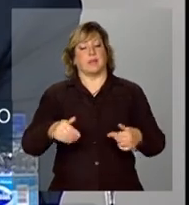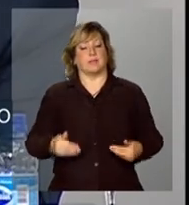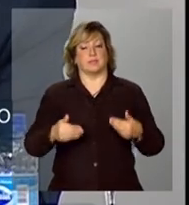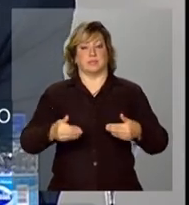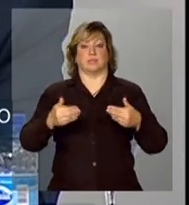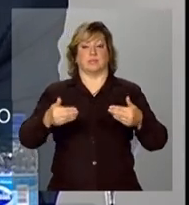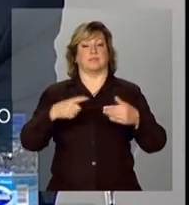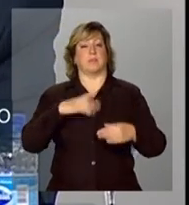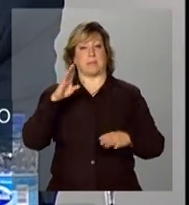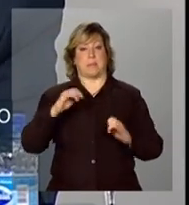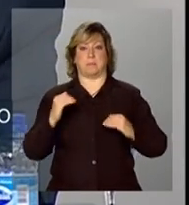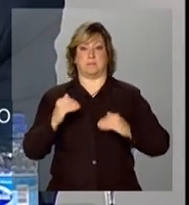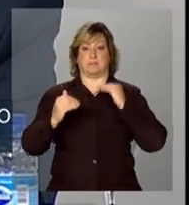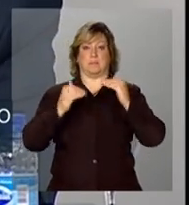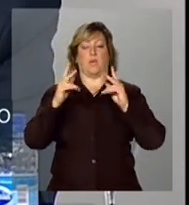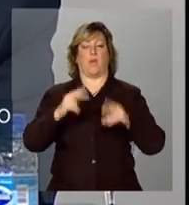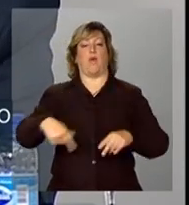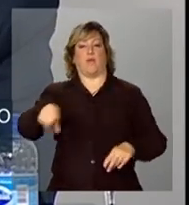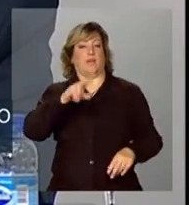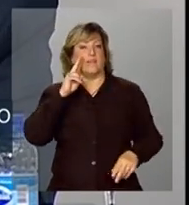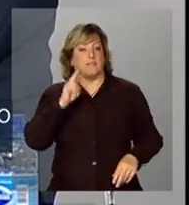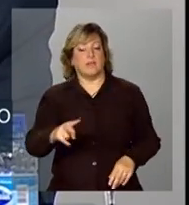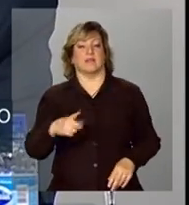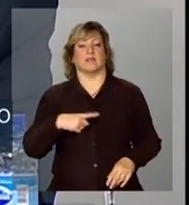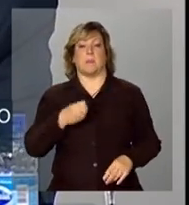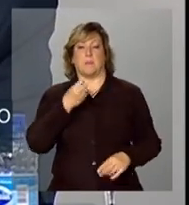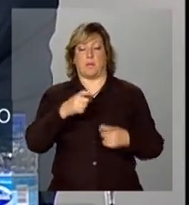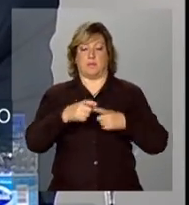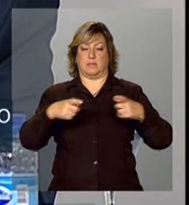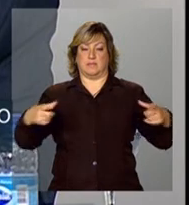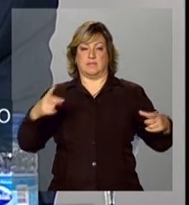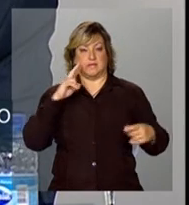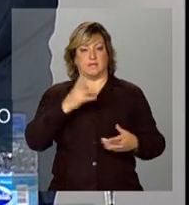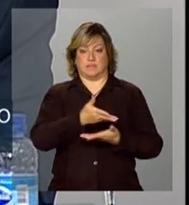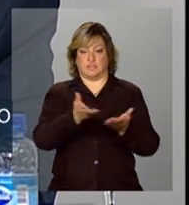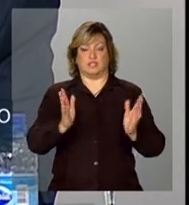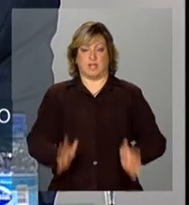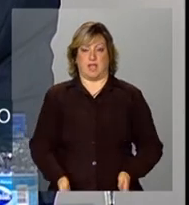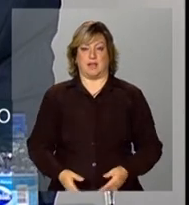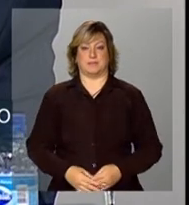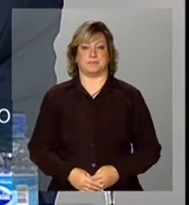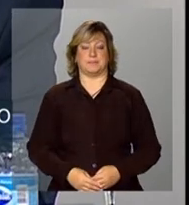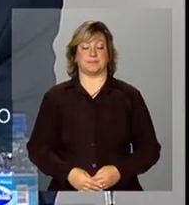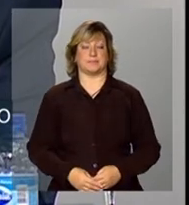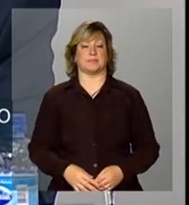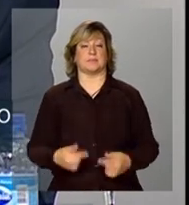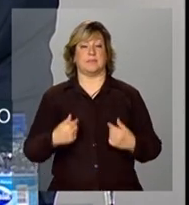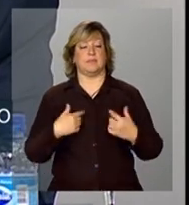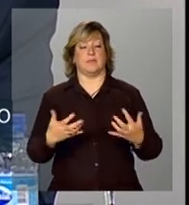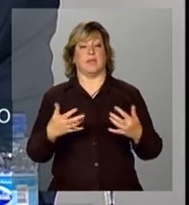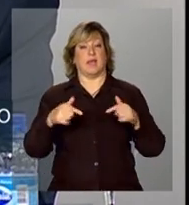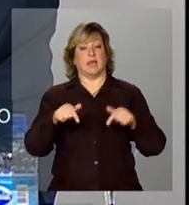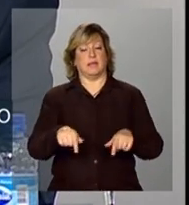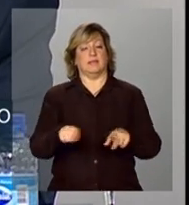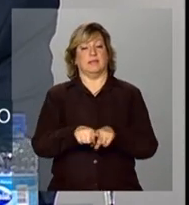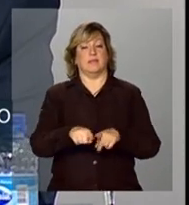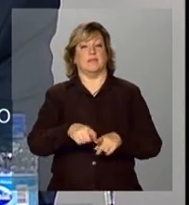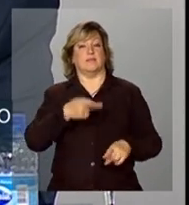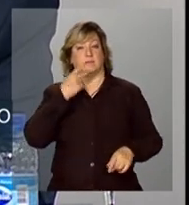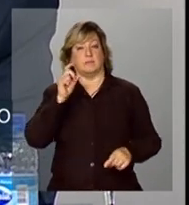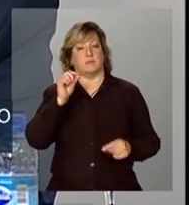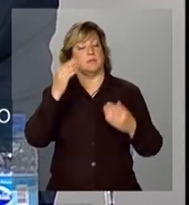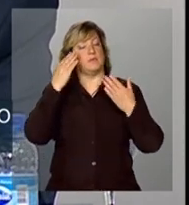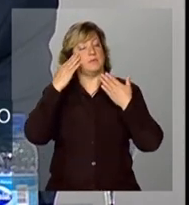progresso que vocês tiveram oportunidade de acompanhar. Eu quero aqui formular também meu